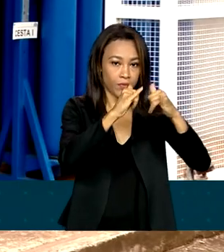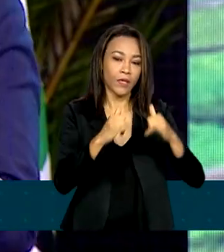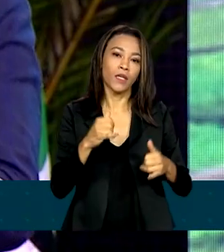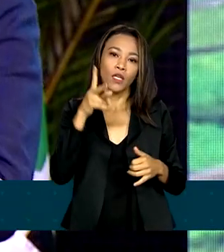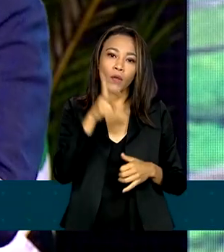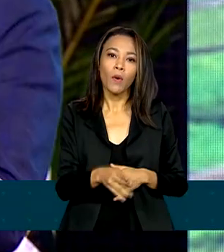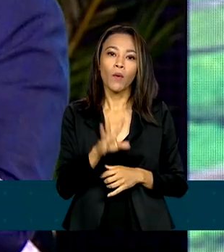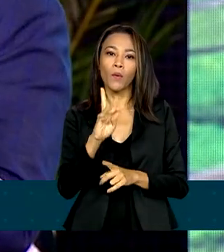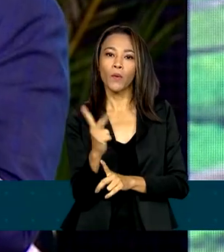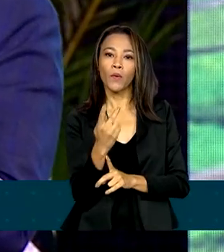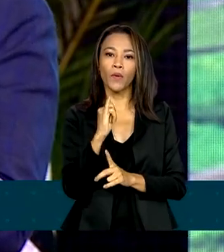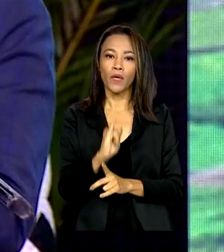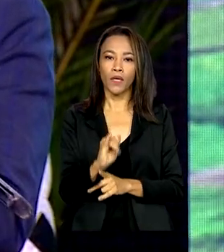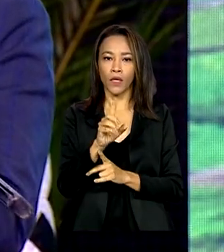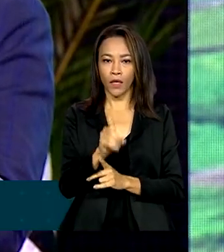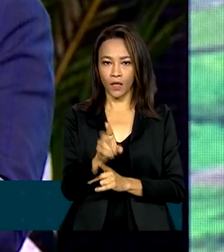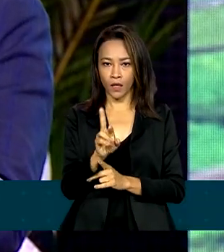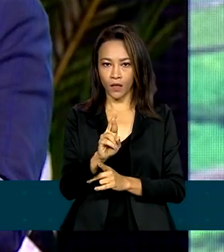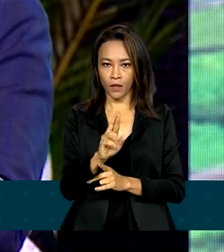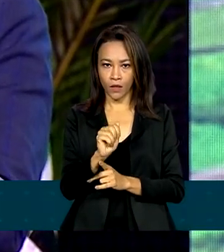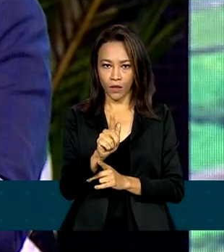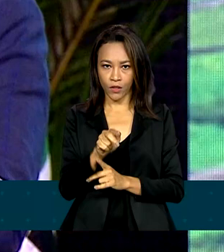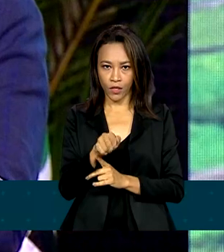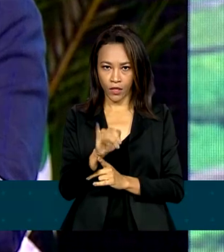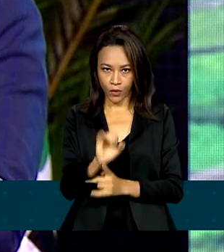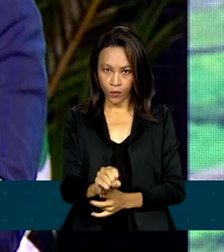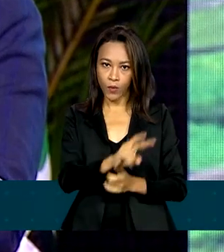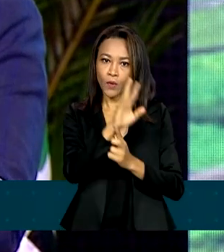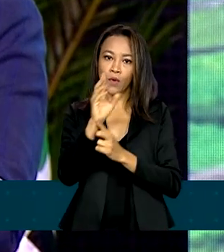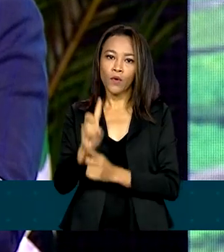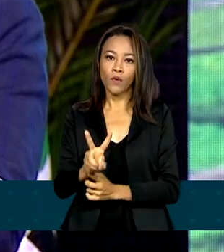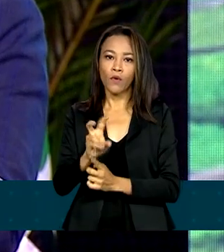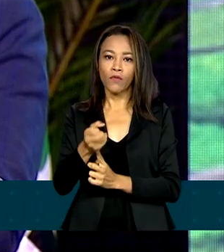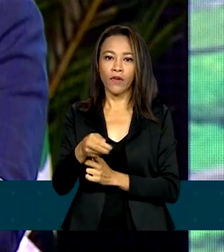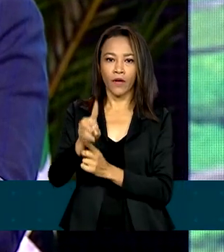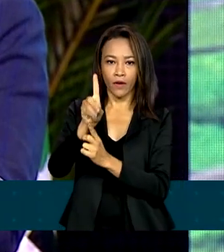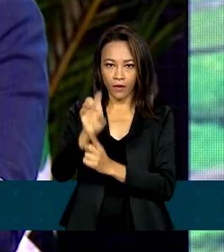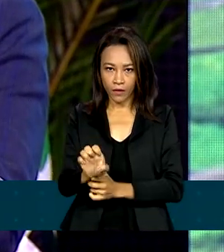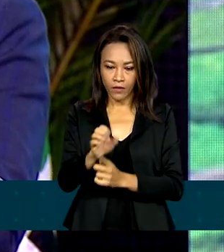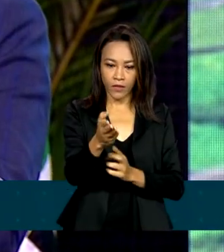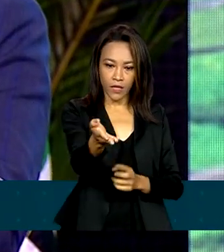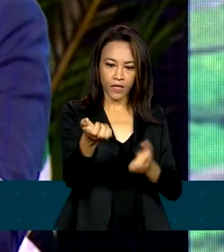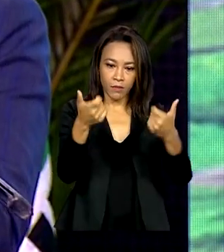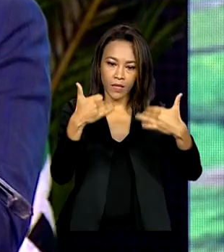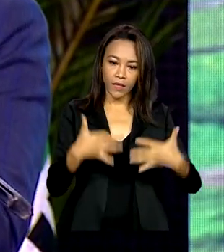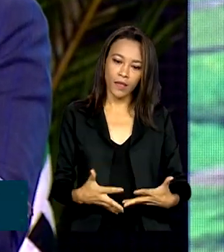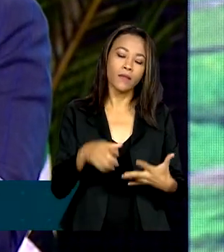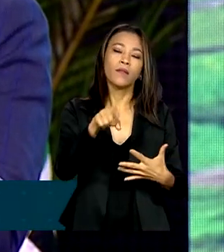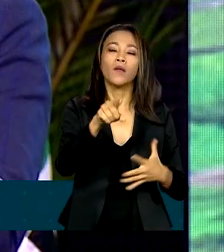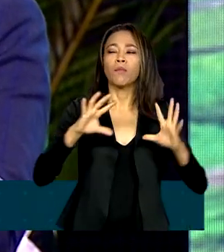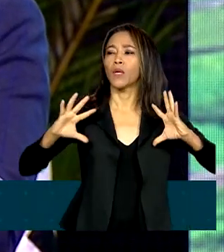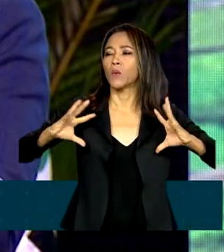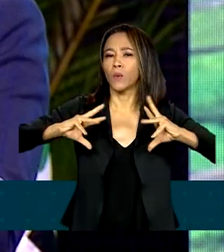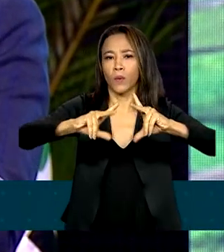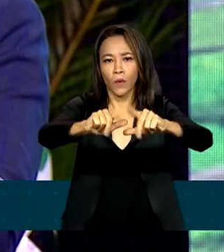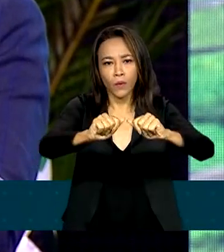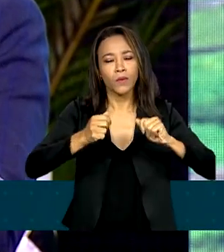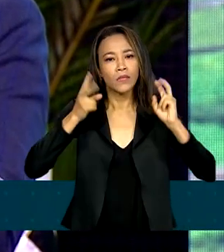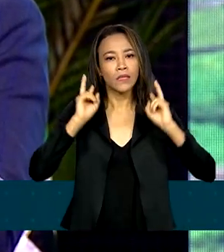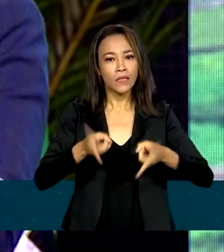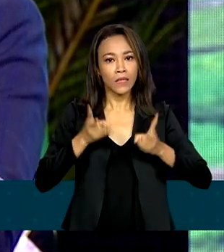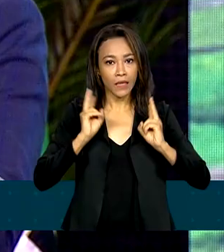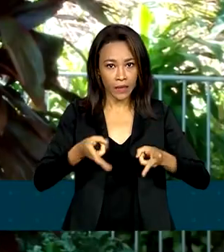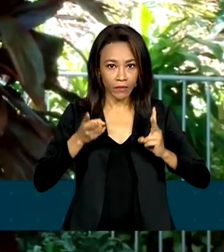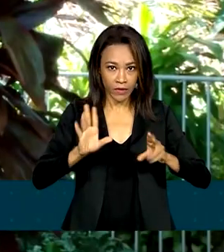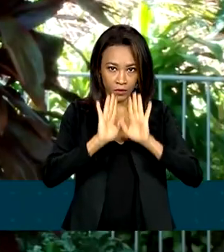verde. A geração de energia limpa e renovável para todos e para todas sempre será a prioridade